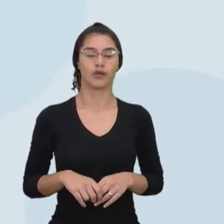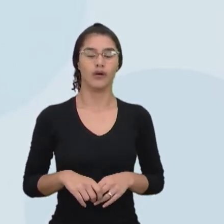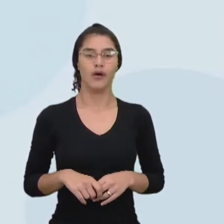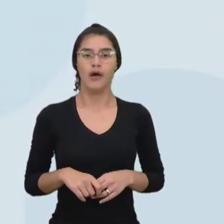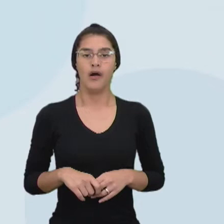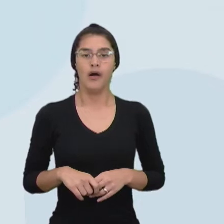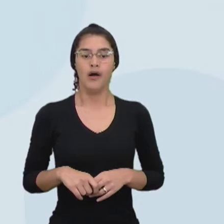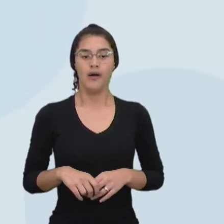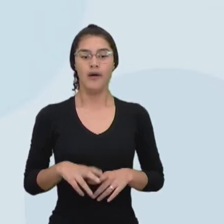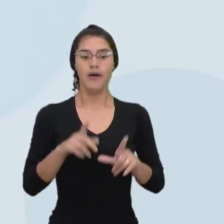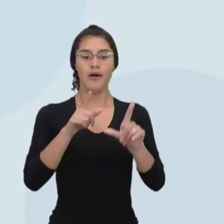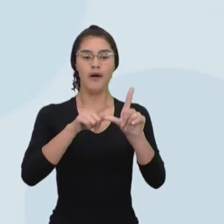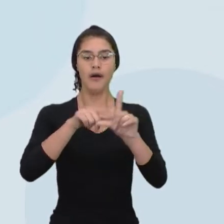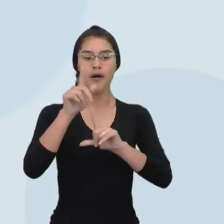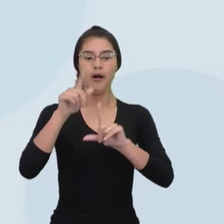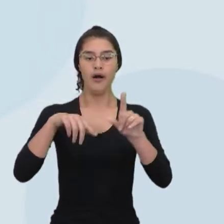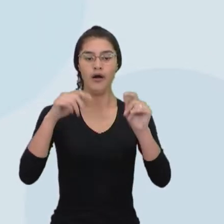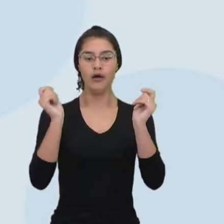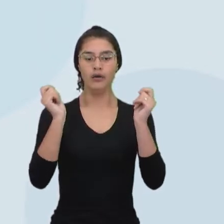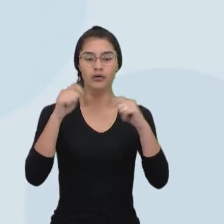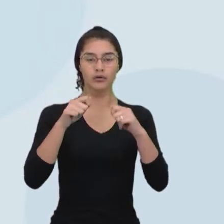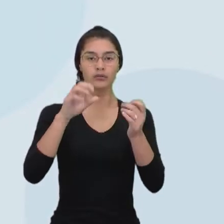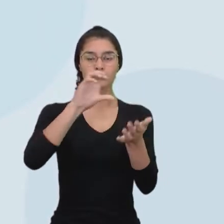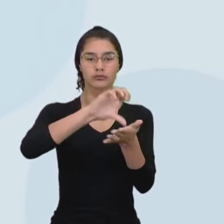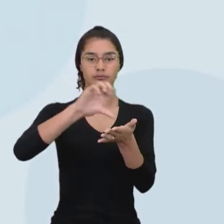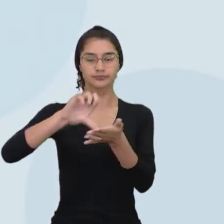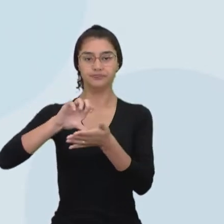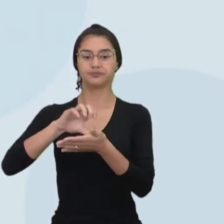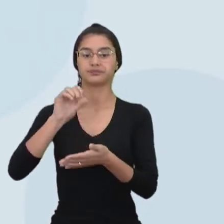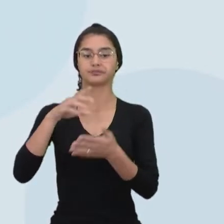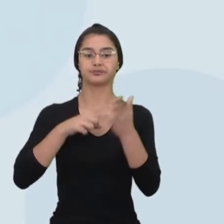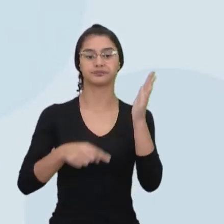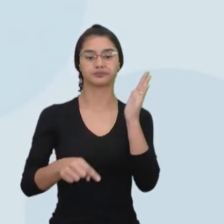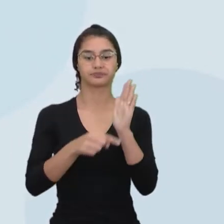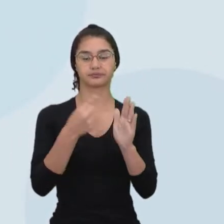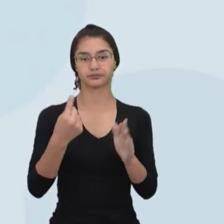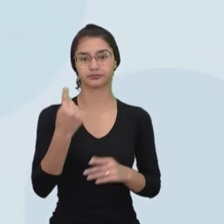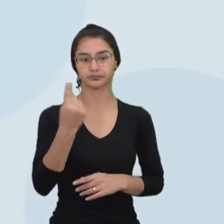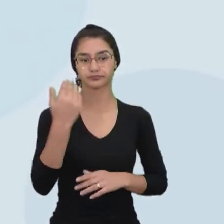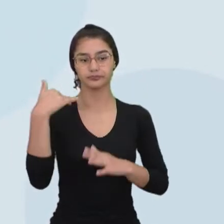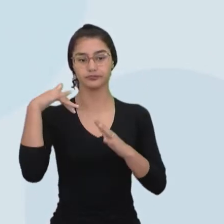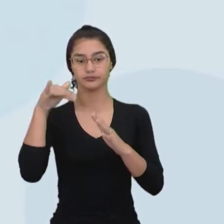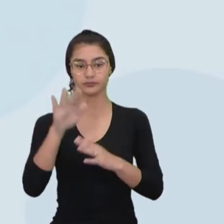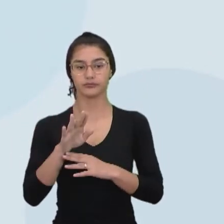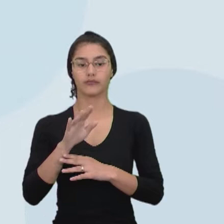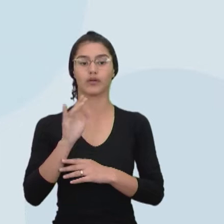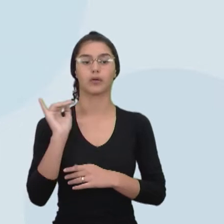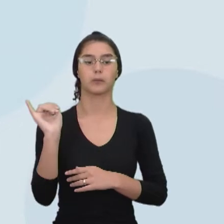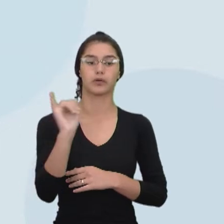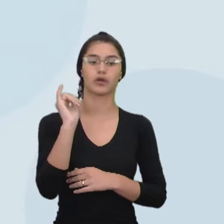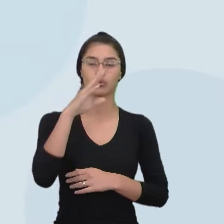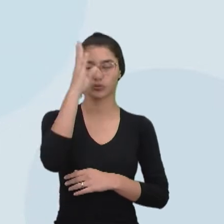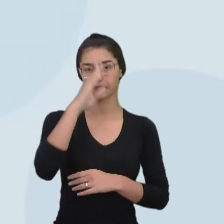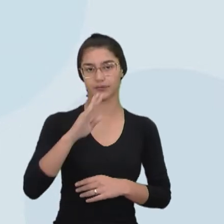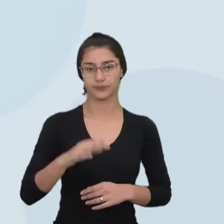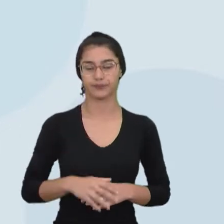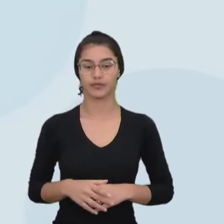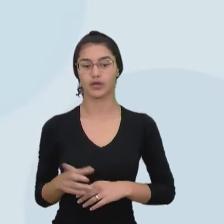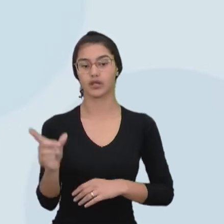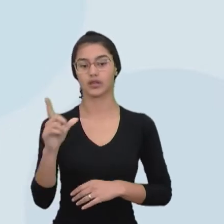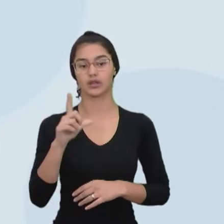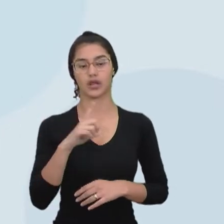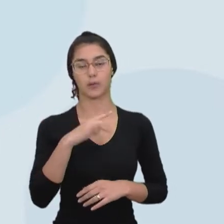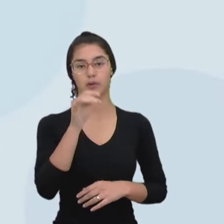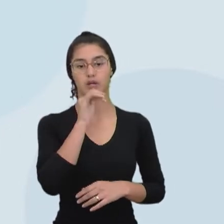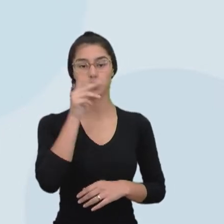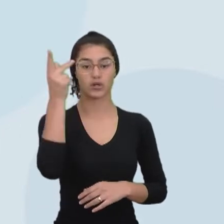temos uma dimensão aí por capitais, né? São as principais, uma das principais aí capitais aí do Brasil. Então nós temos aqui, por